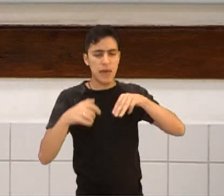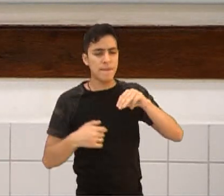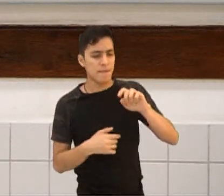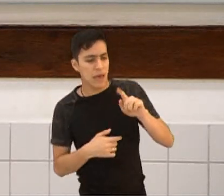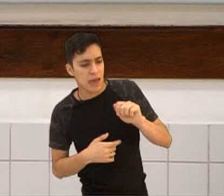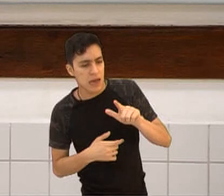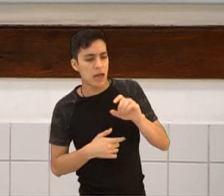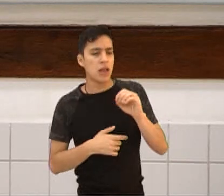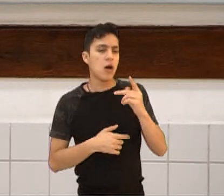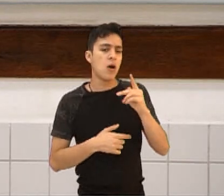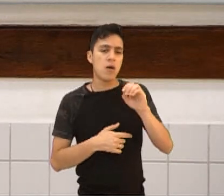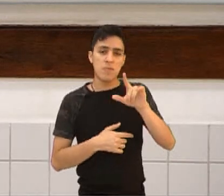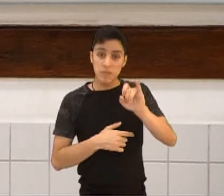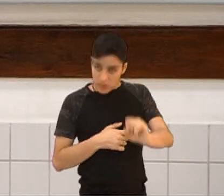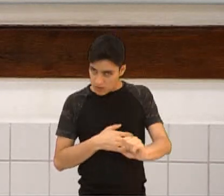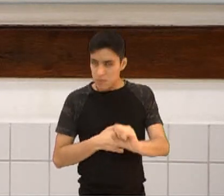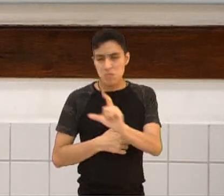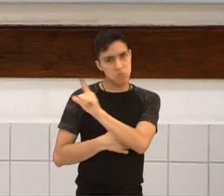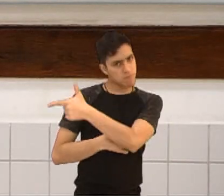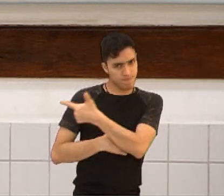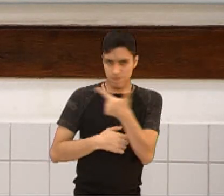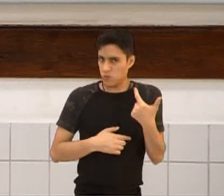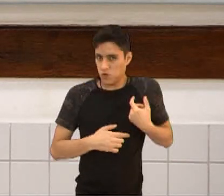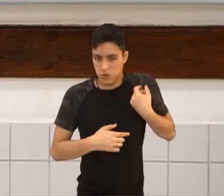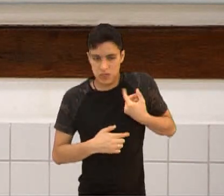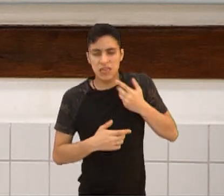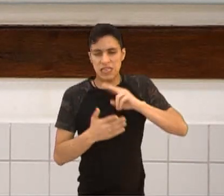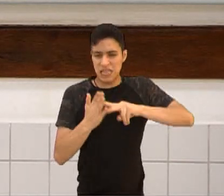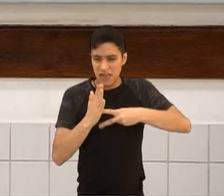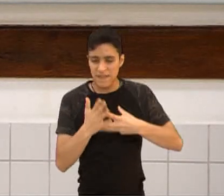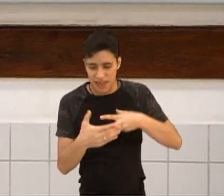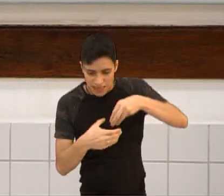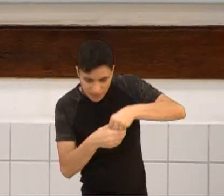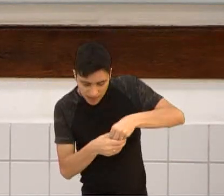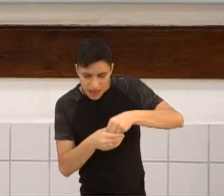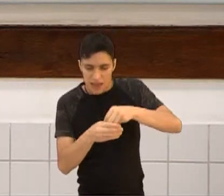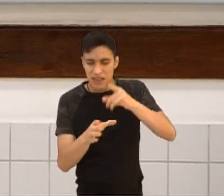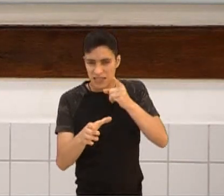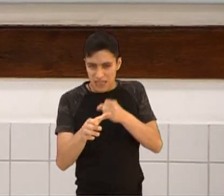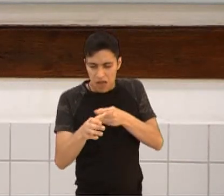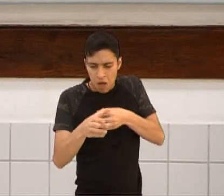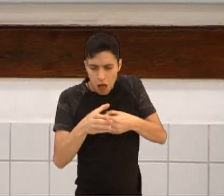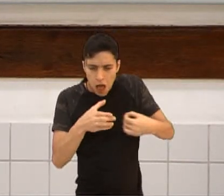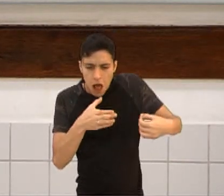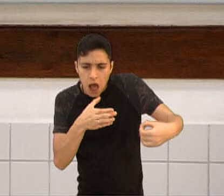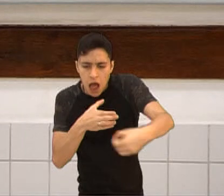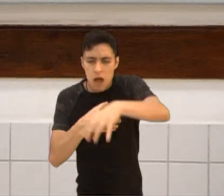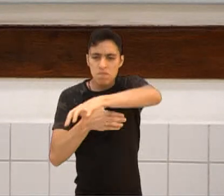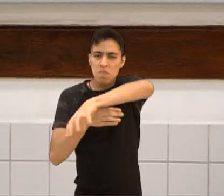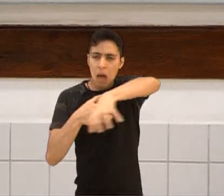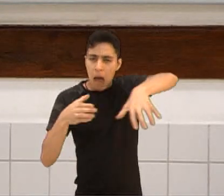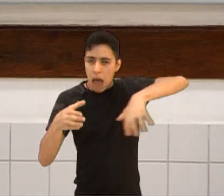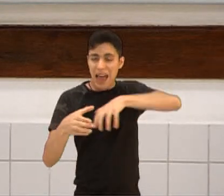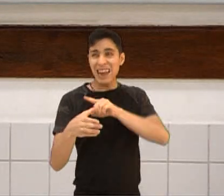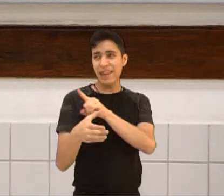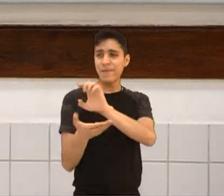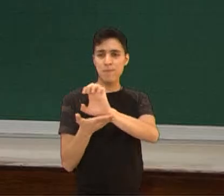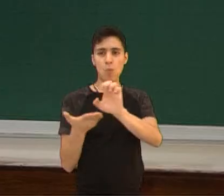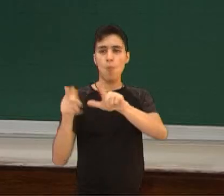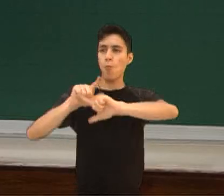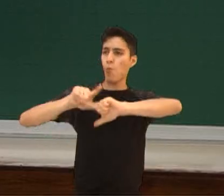a megalópole, que inclui vários municípios, várias cidades, né? Aquela conurbação ali, nós não temos na